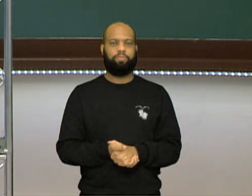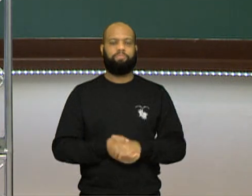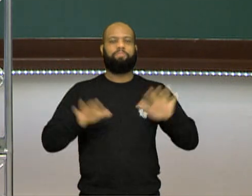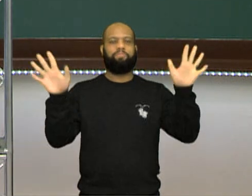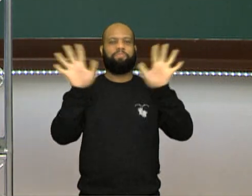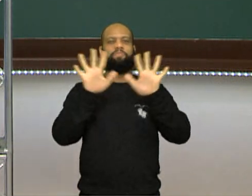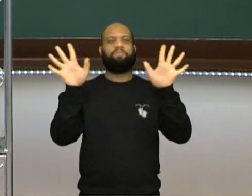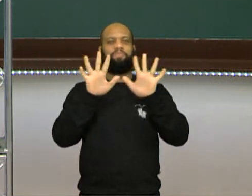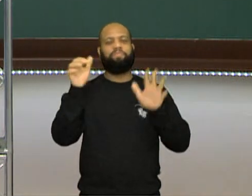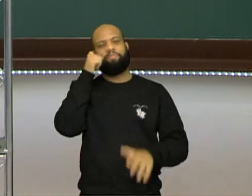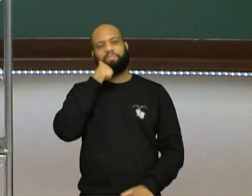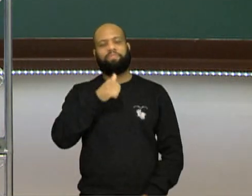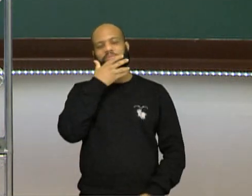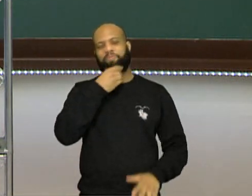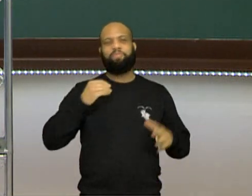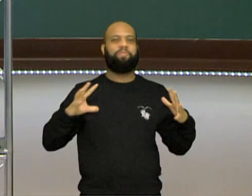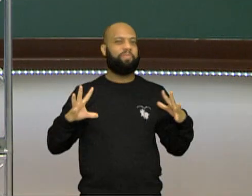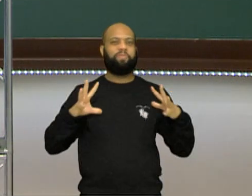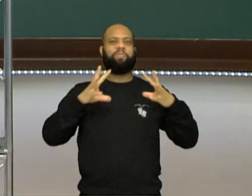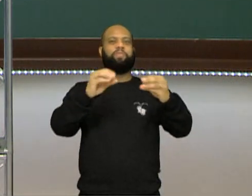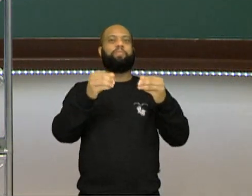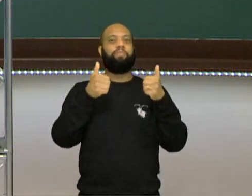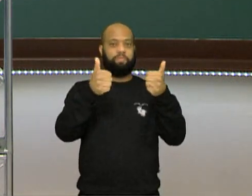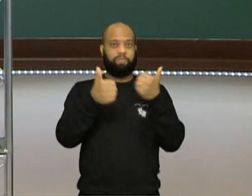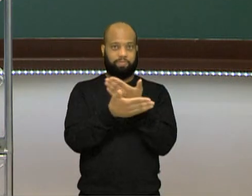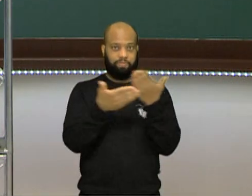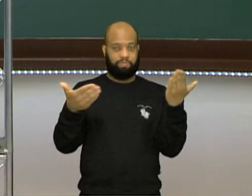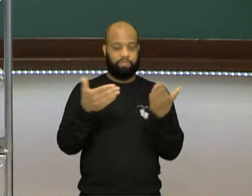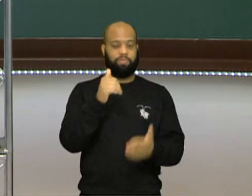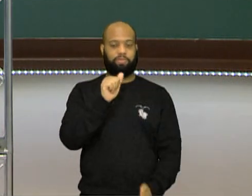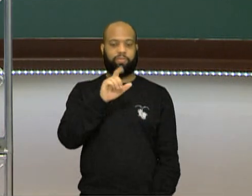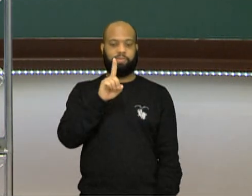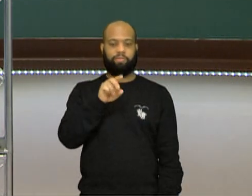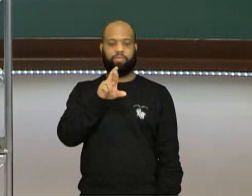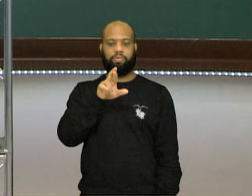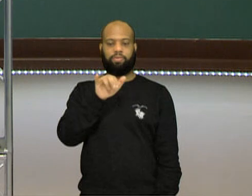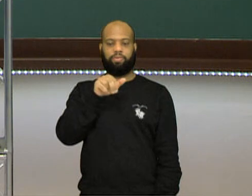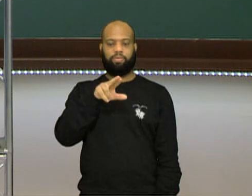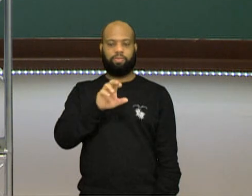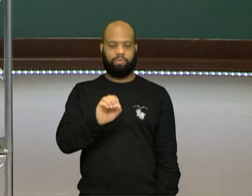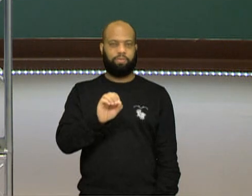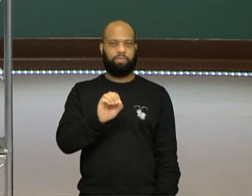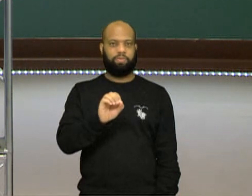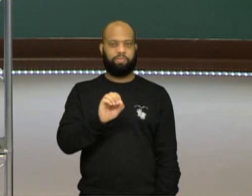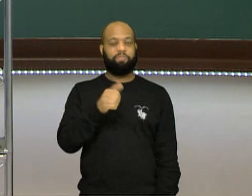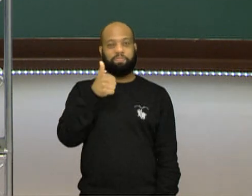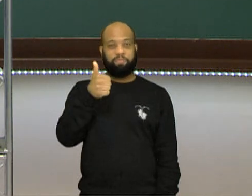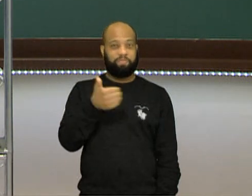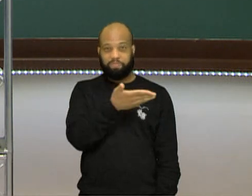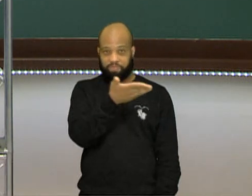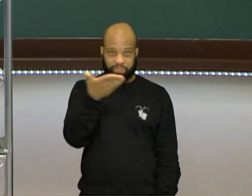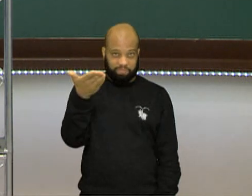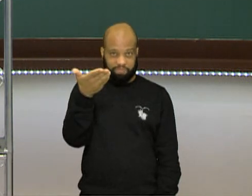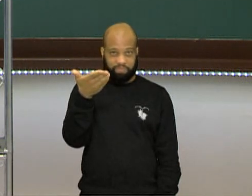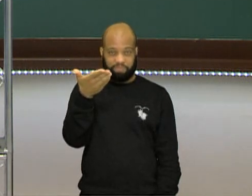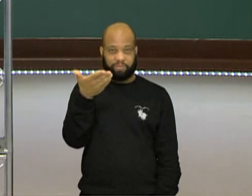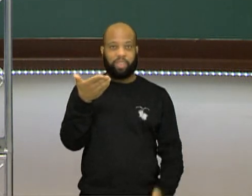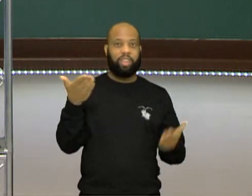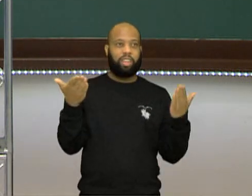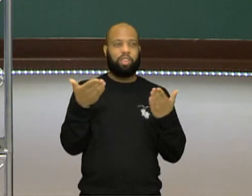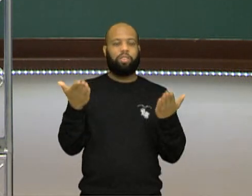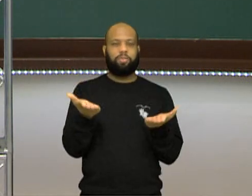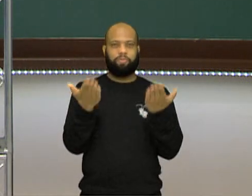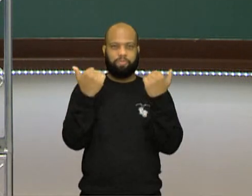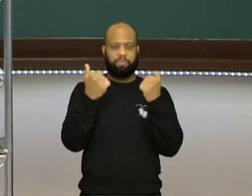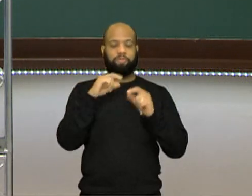Salve, salve, meu querido! Salve, salve, minha querida! Tudo bem? Professor Adriano na área! Tudo bem com vocês, meus queridos? Vamos lá,